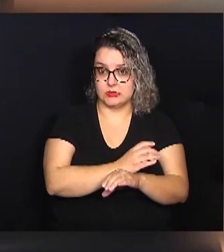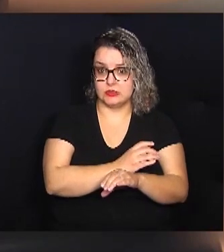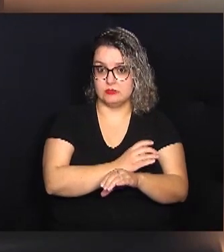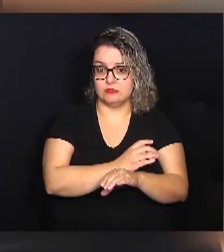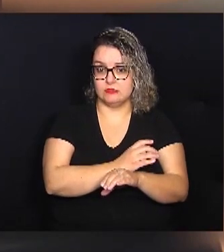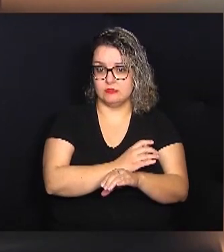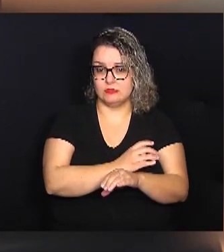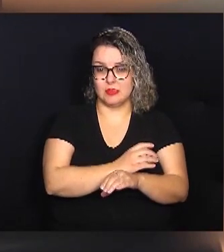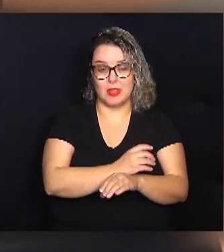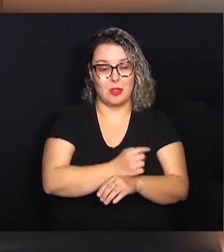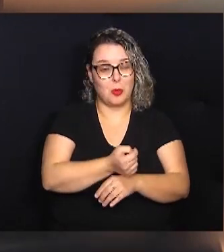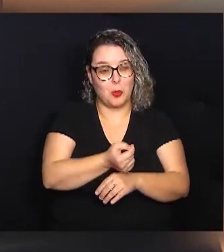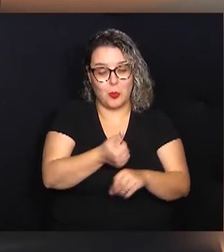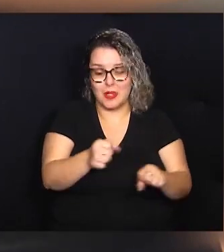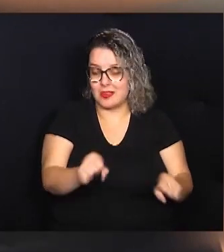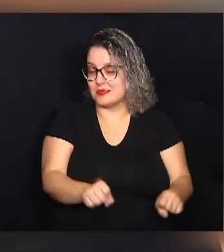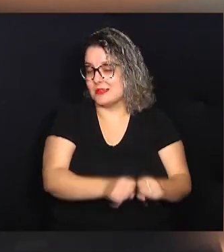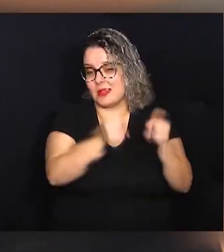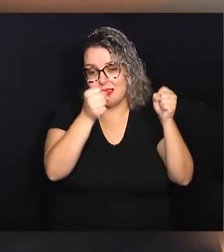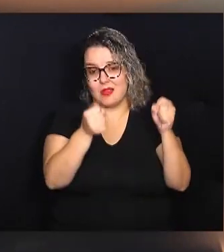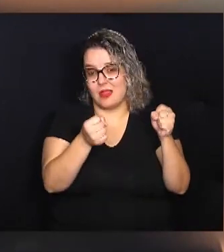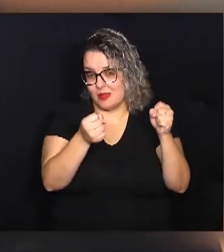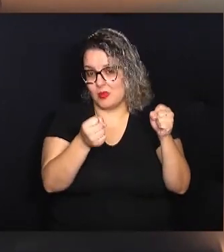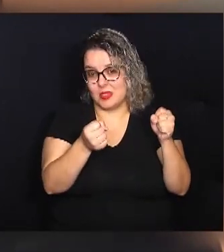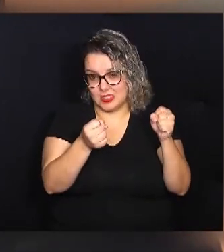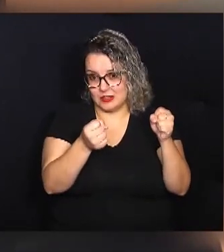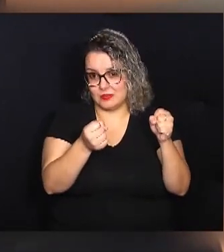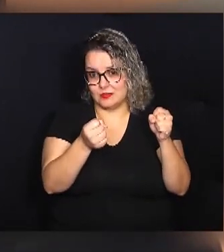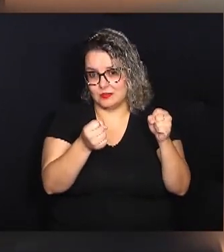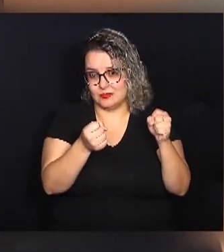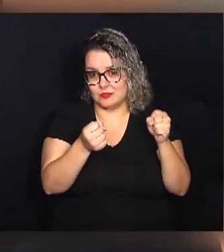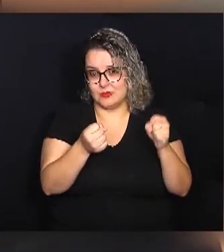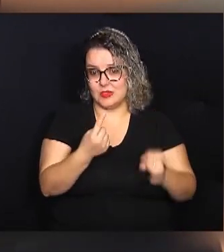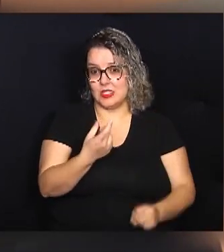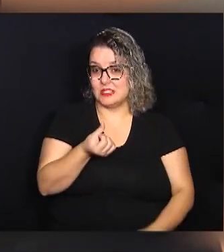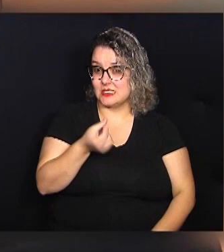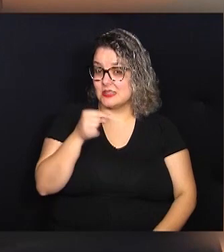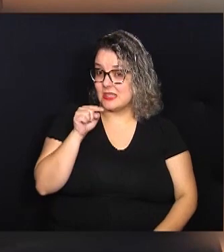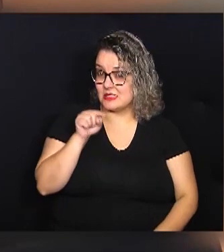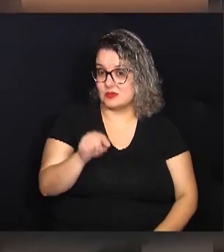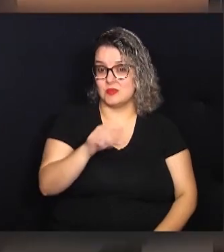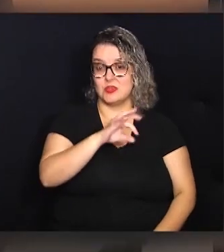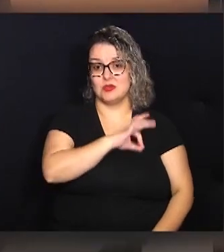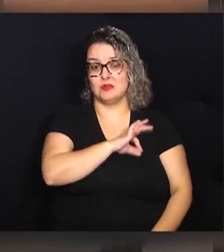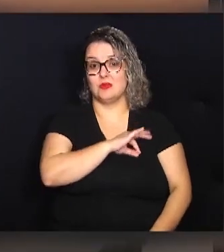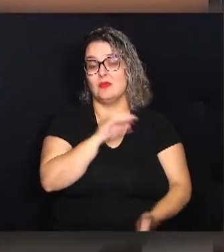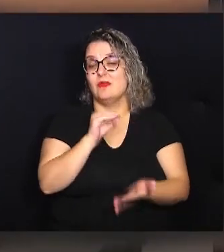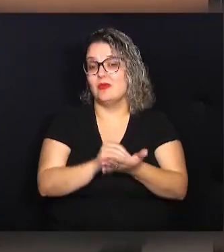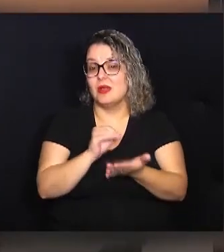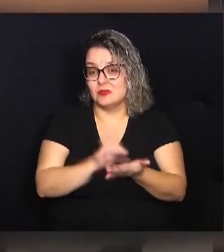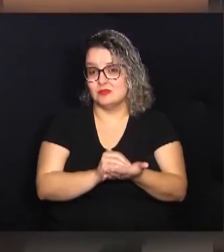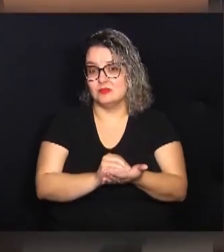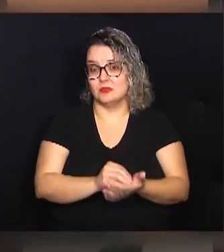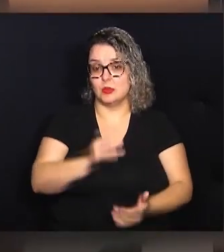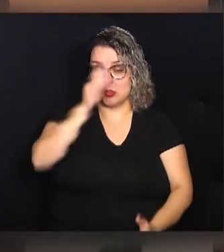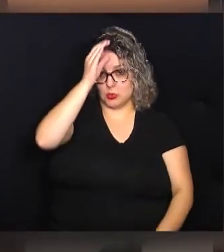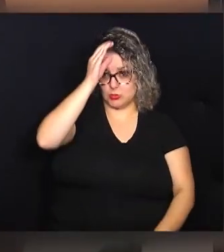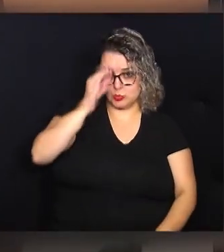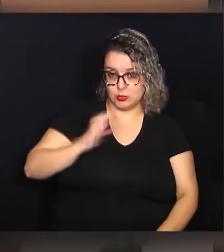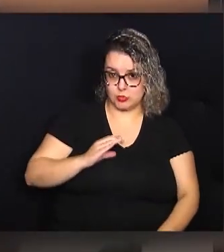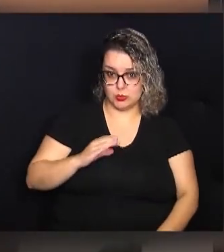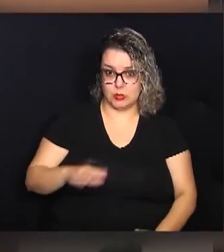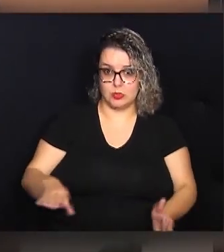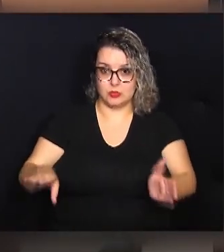próxima a um caos. Nós temos um déficit de 16 mil policiais na instituição. Um cidadão, ao chegar